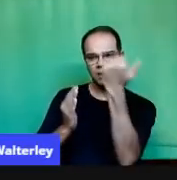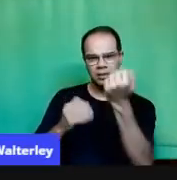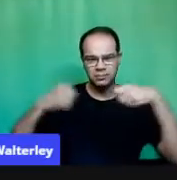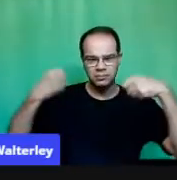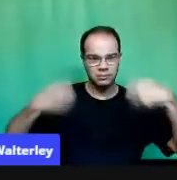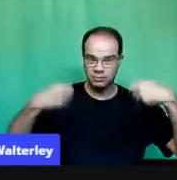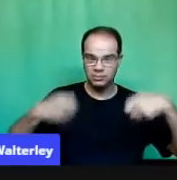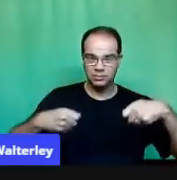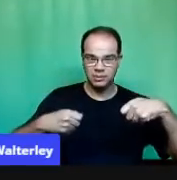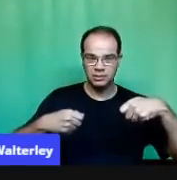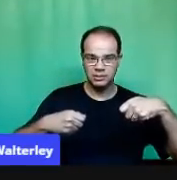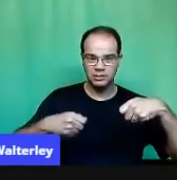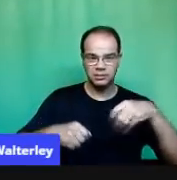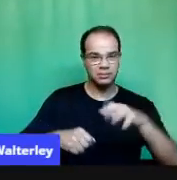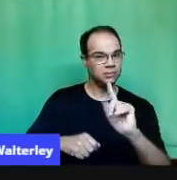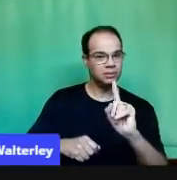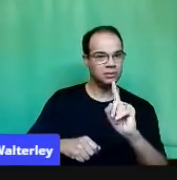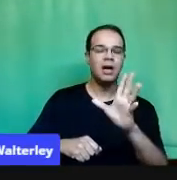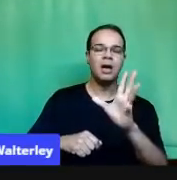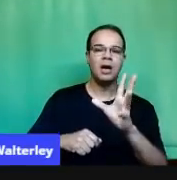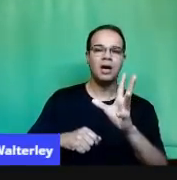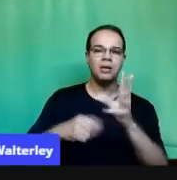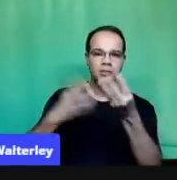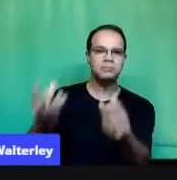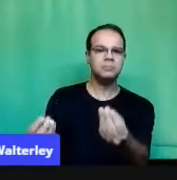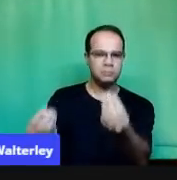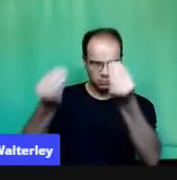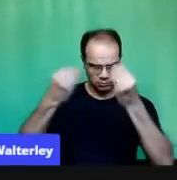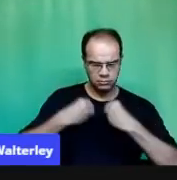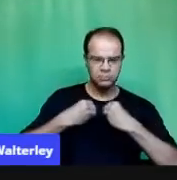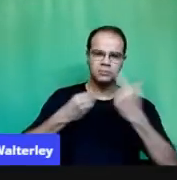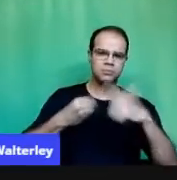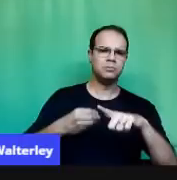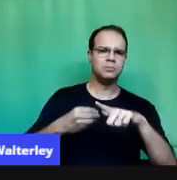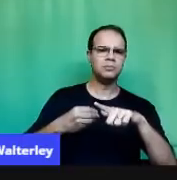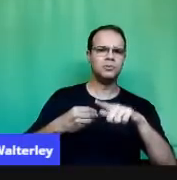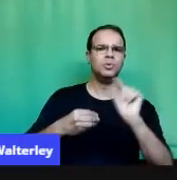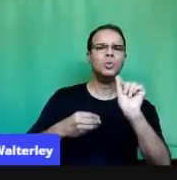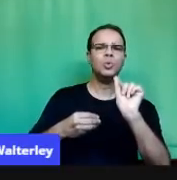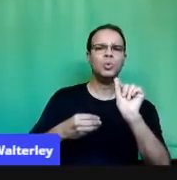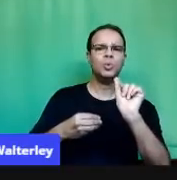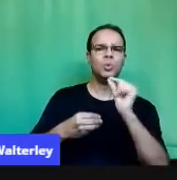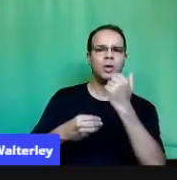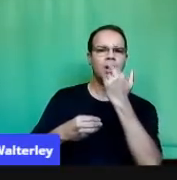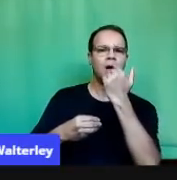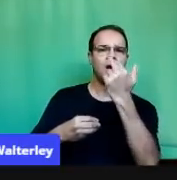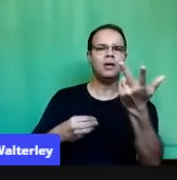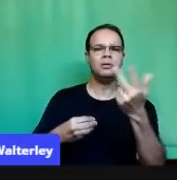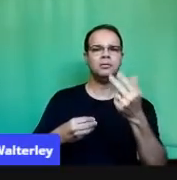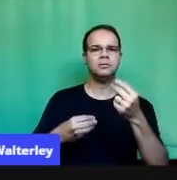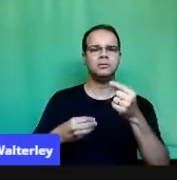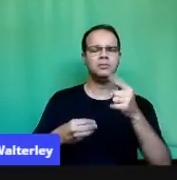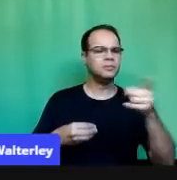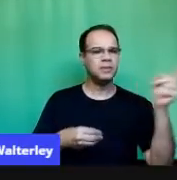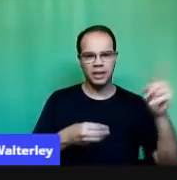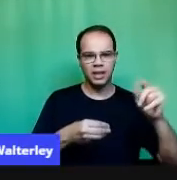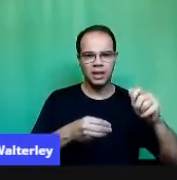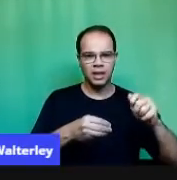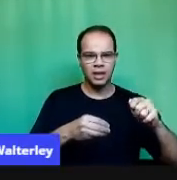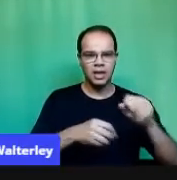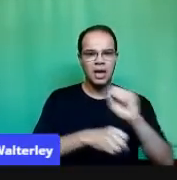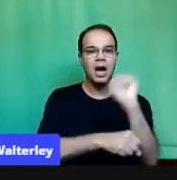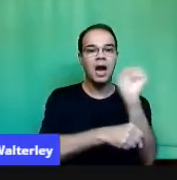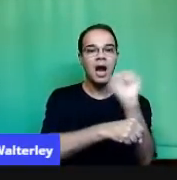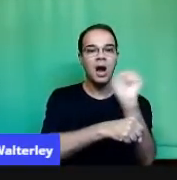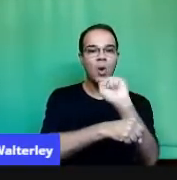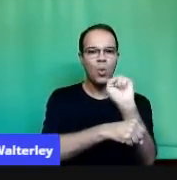roubados de nós, as cores de seu caminho. Arranca o rádio do seu carro, destrói a caixa de som,